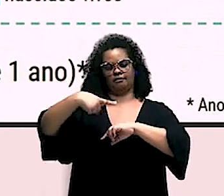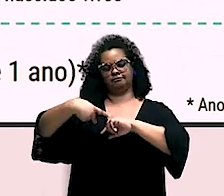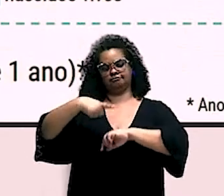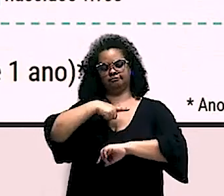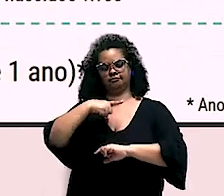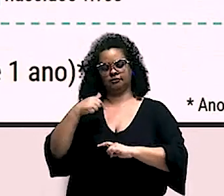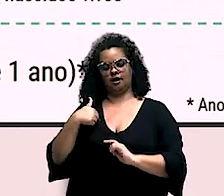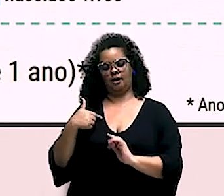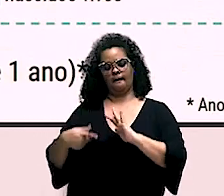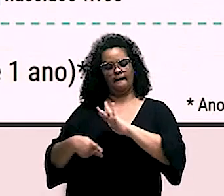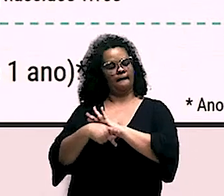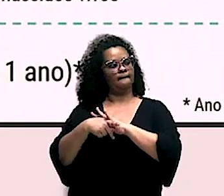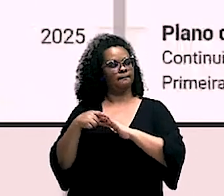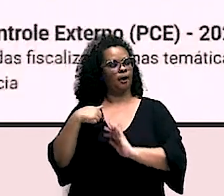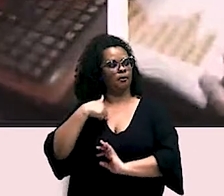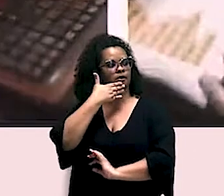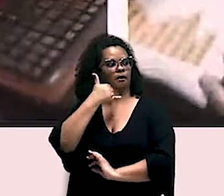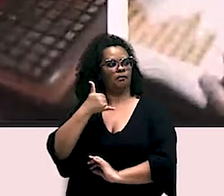saúde. Ok?